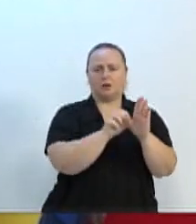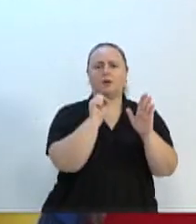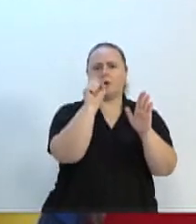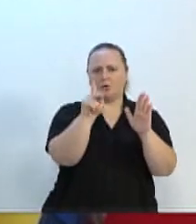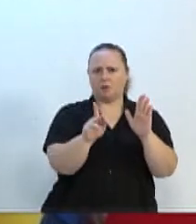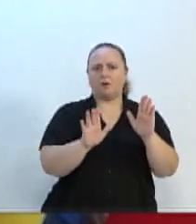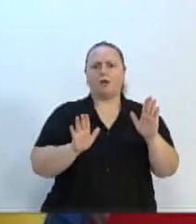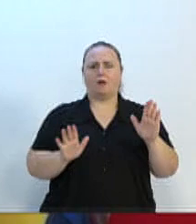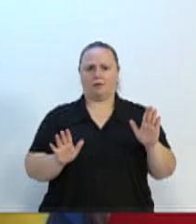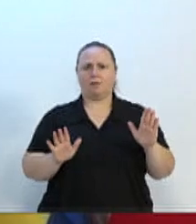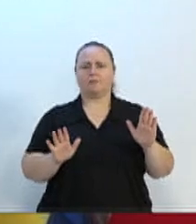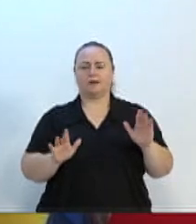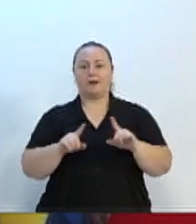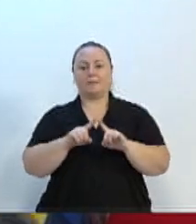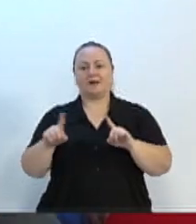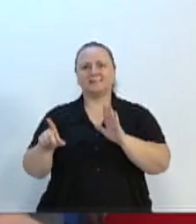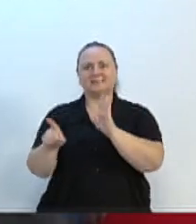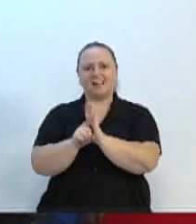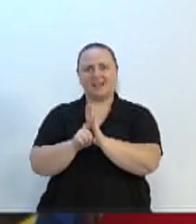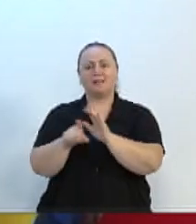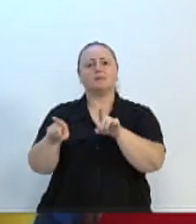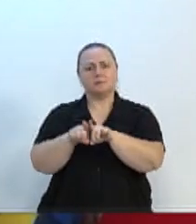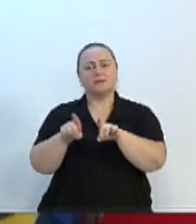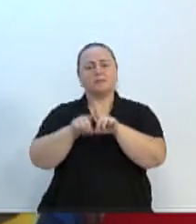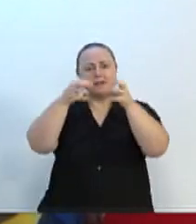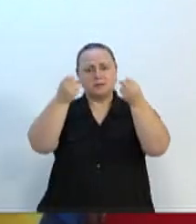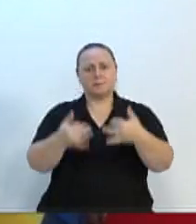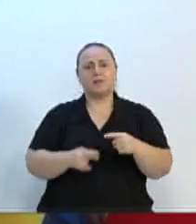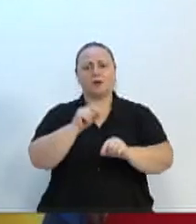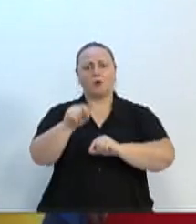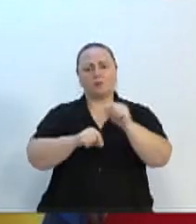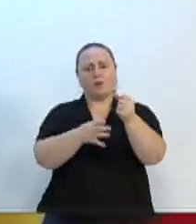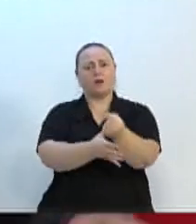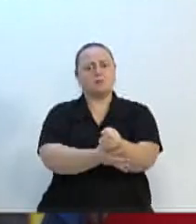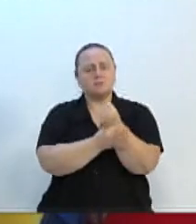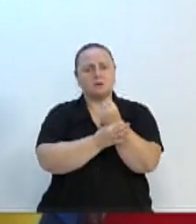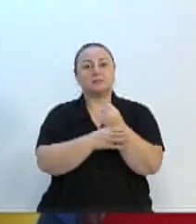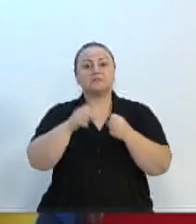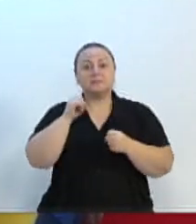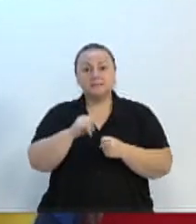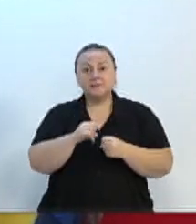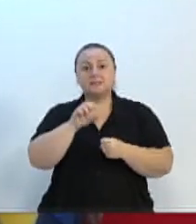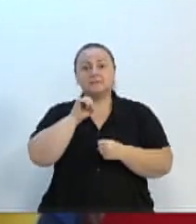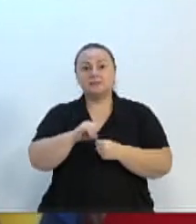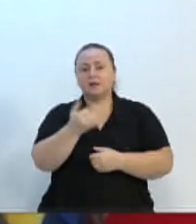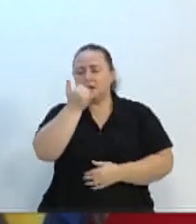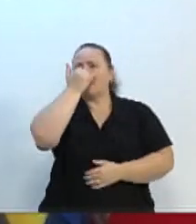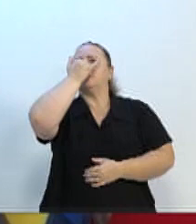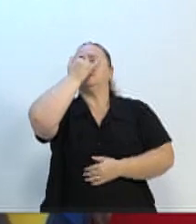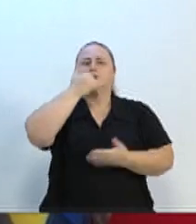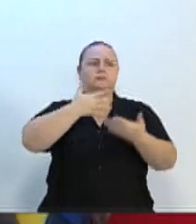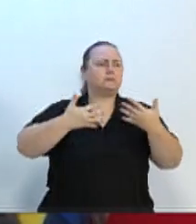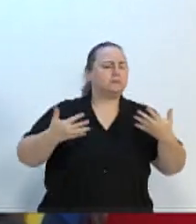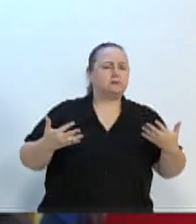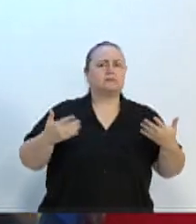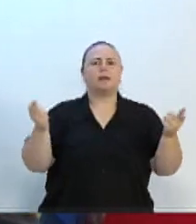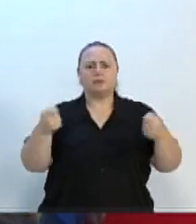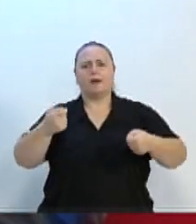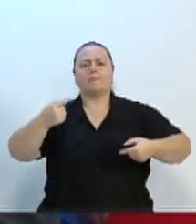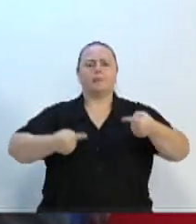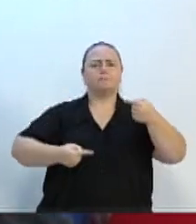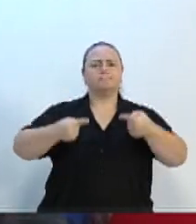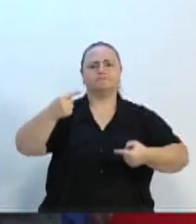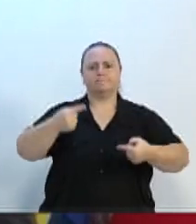mesma lei que diz que o contrato é lei, também assegura de que ele pode ser discutido e ele vai, com toda certeza,